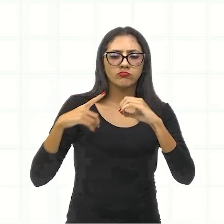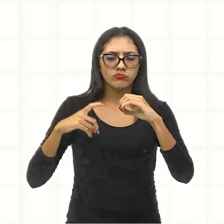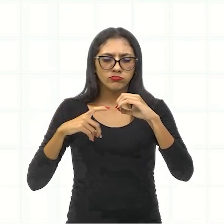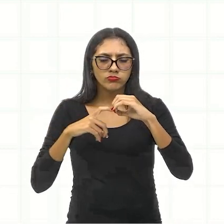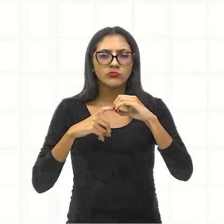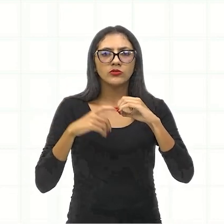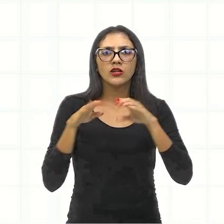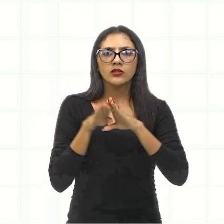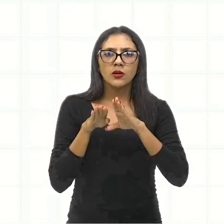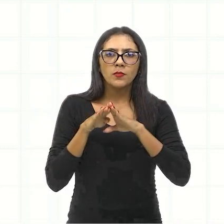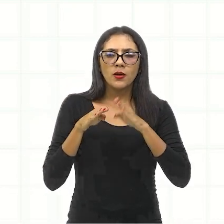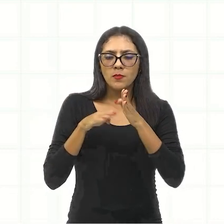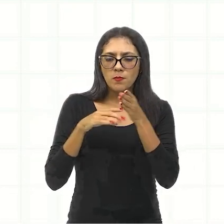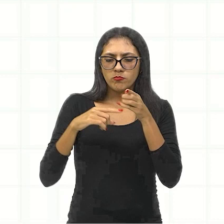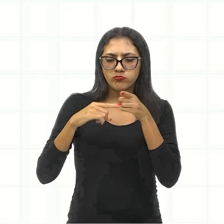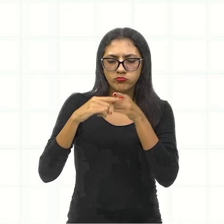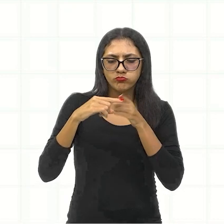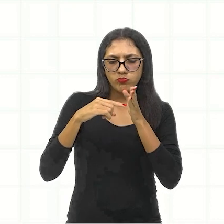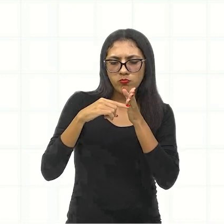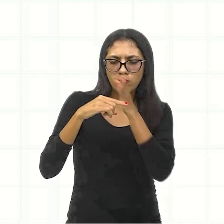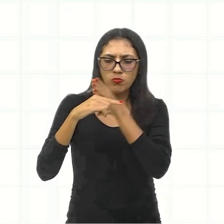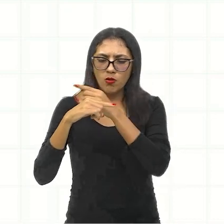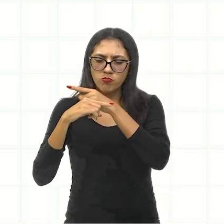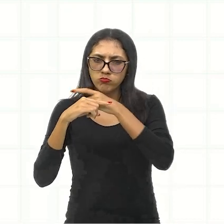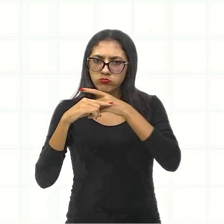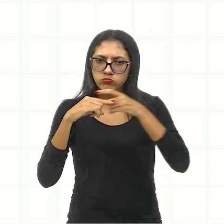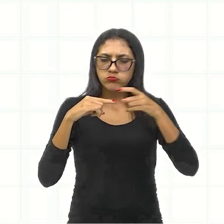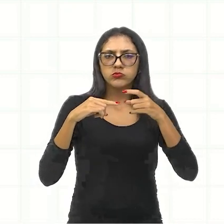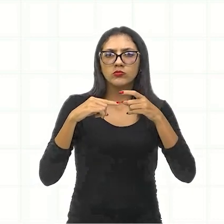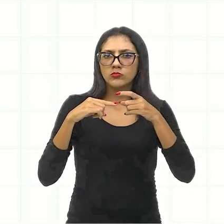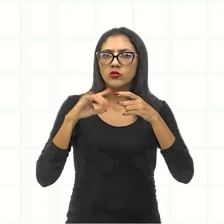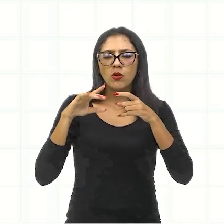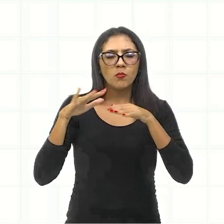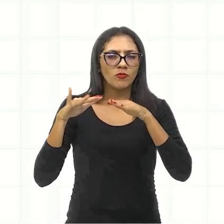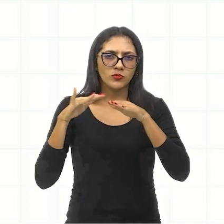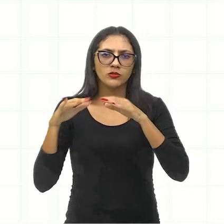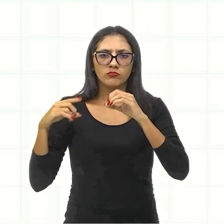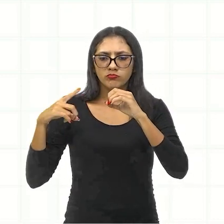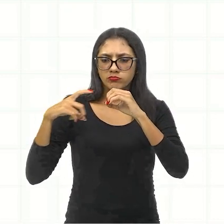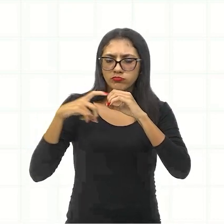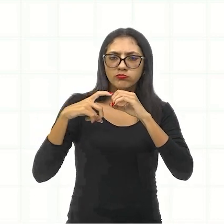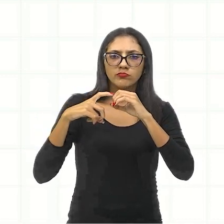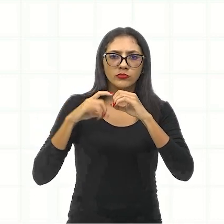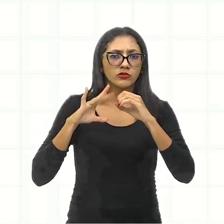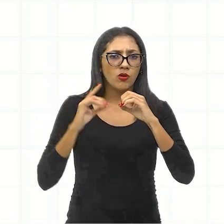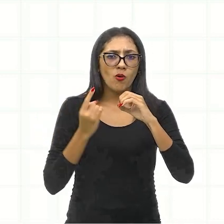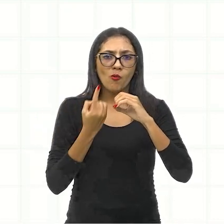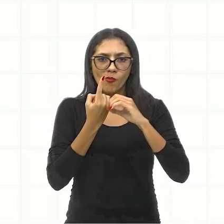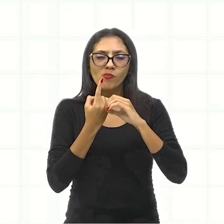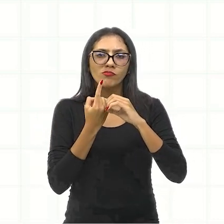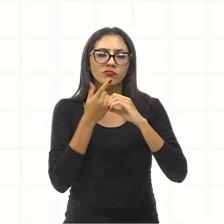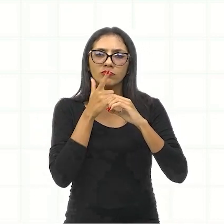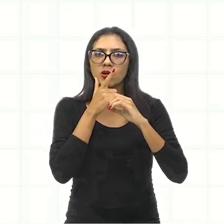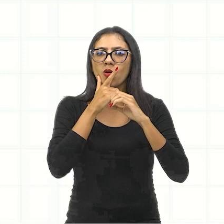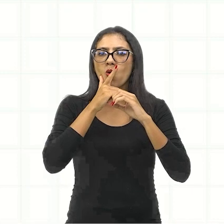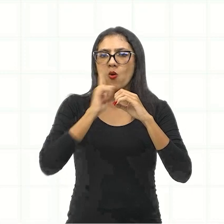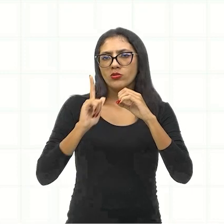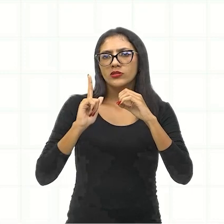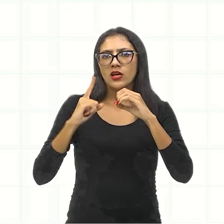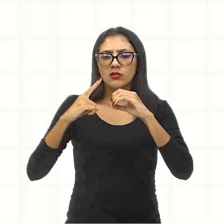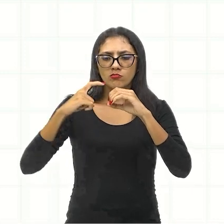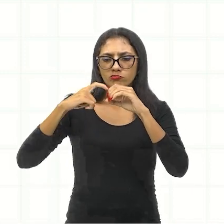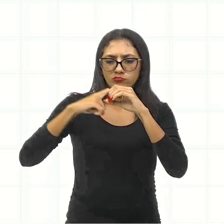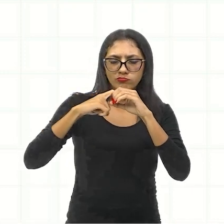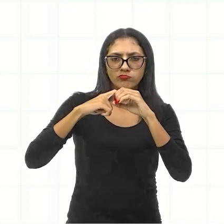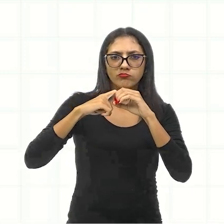que ele vai utilizar para se movimentar, tá bom? Então a gente viu que somente um, né, vai perfurar essa